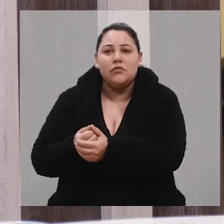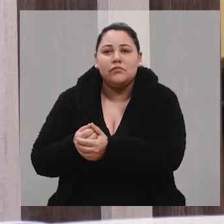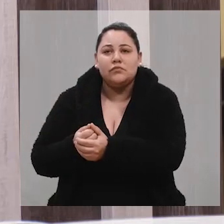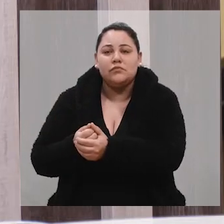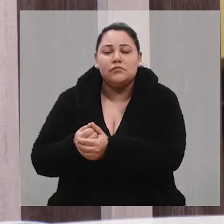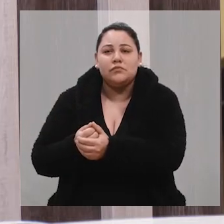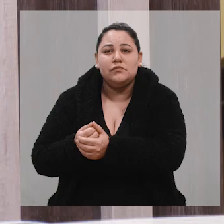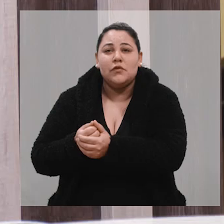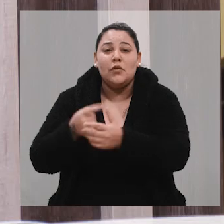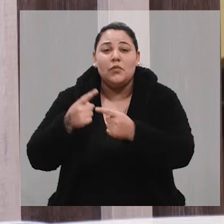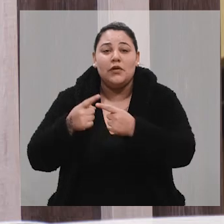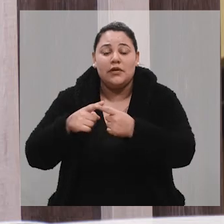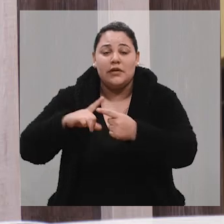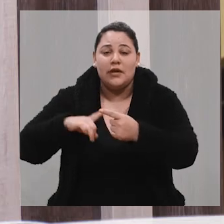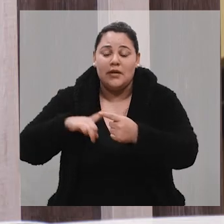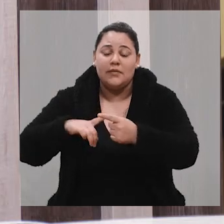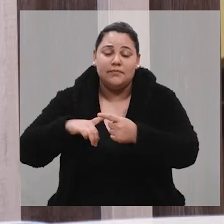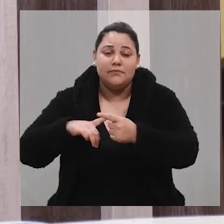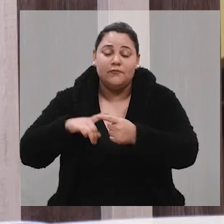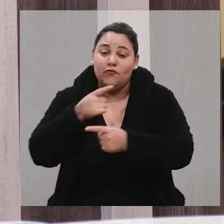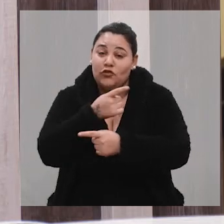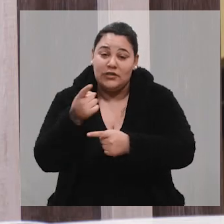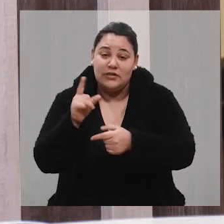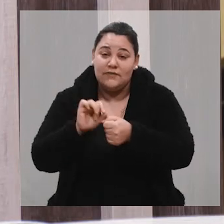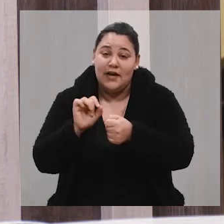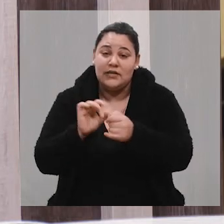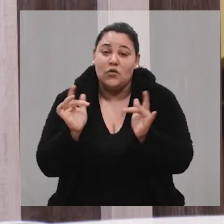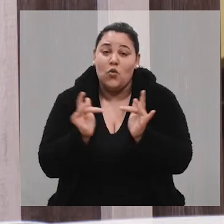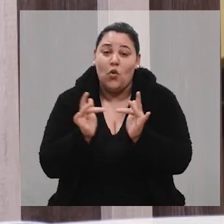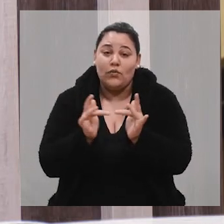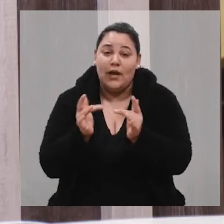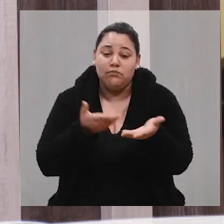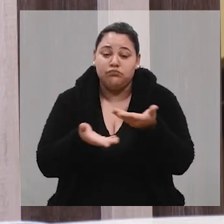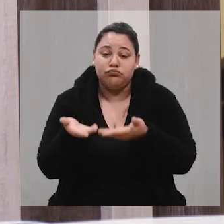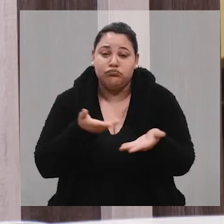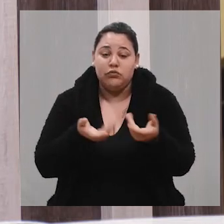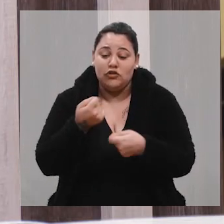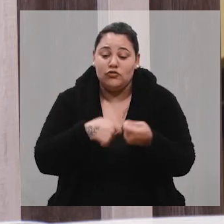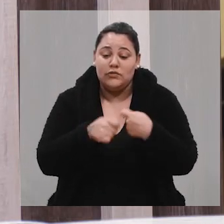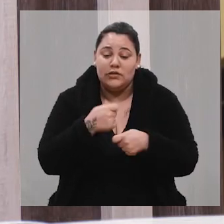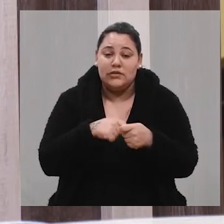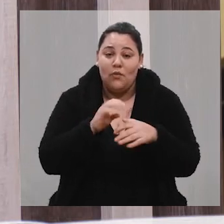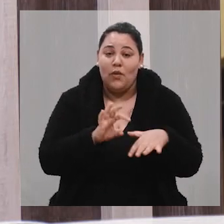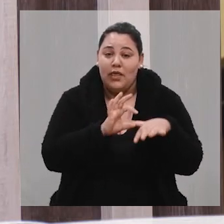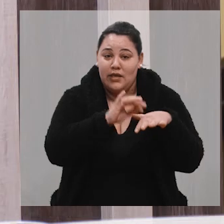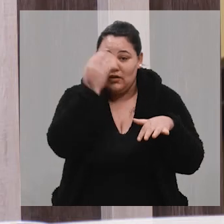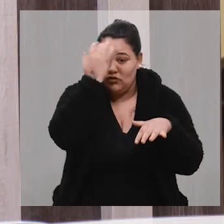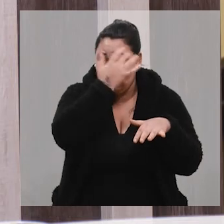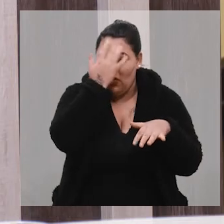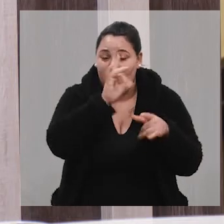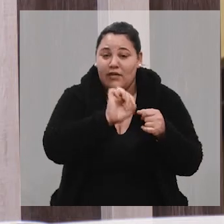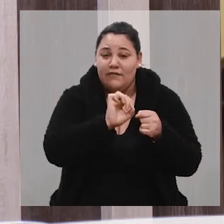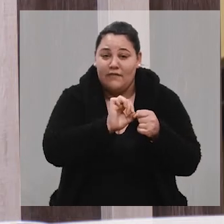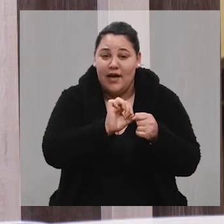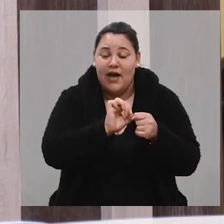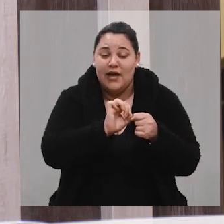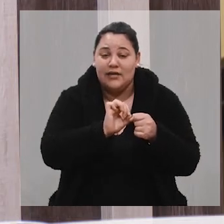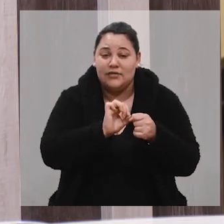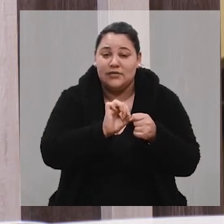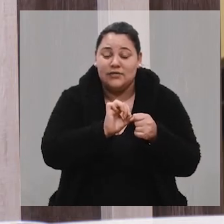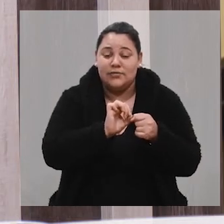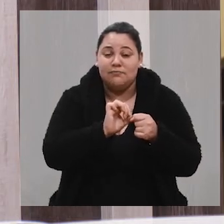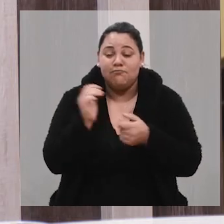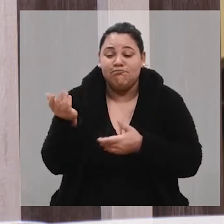vice-liderança? São interlocutores da administração, no caso, liderada pelo prefeito Adiló de Domênico, que vão fazer, digamos assim,